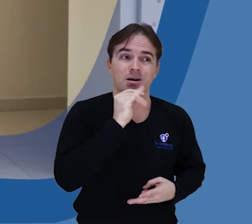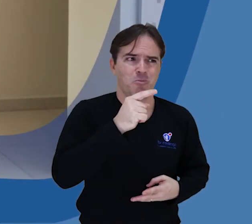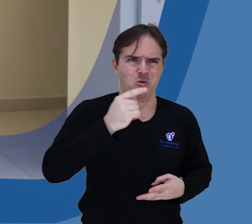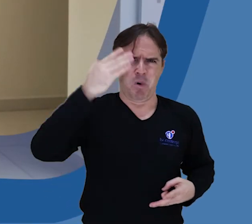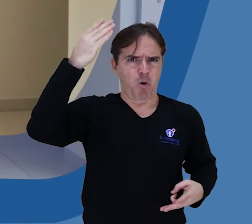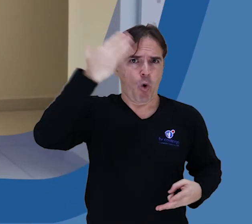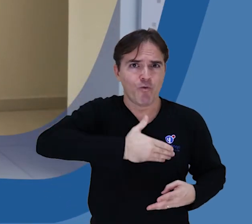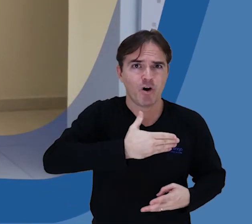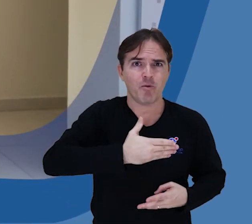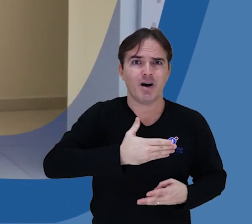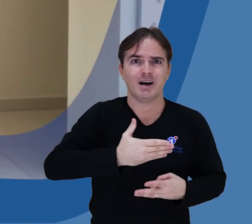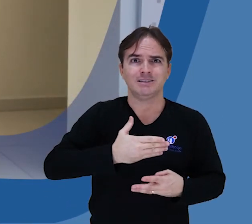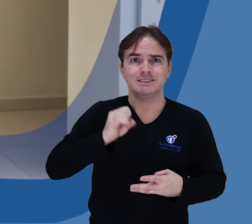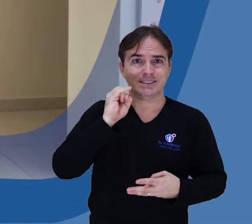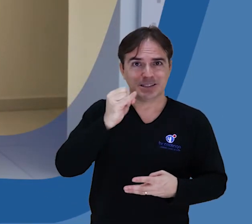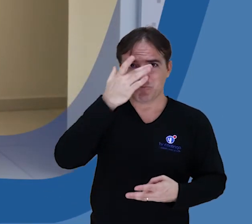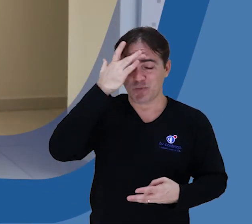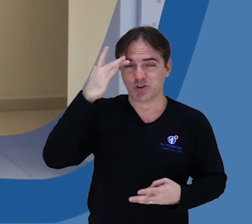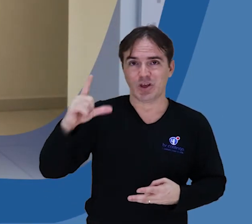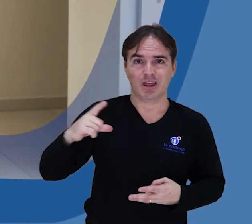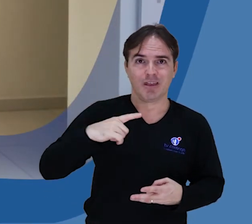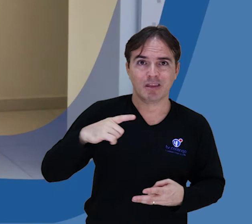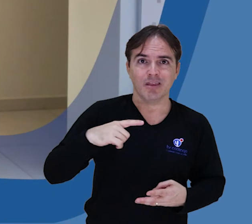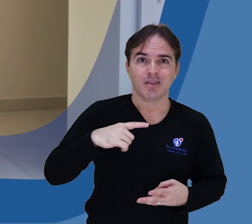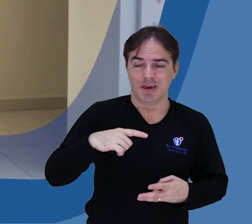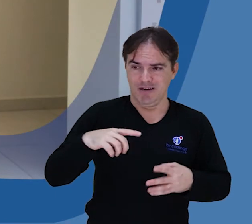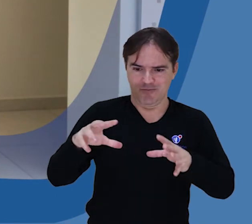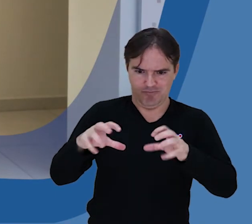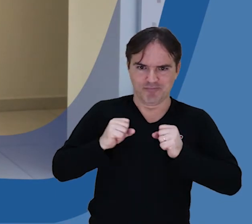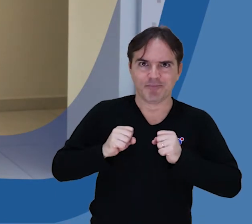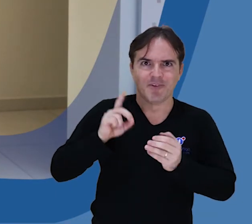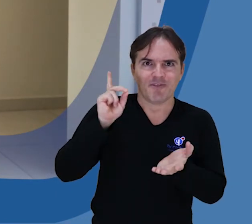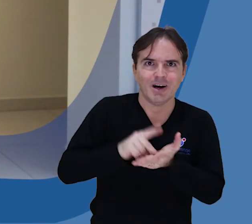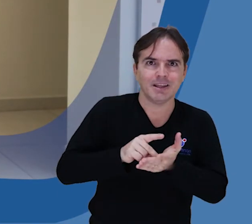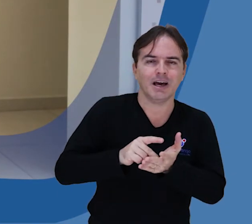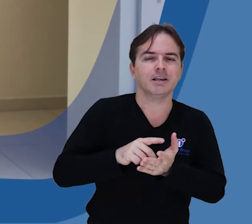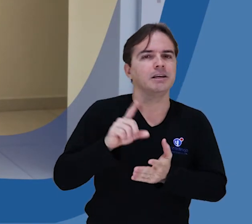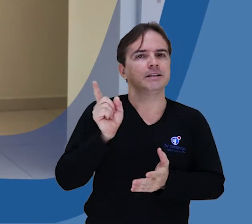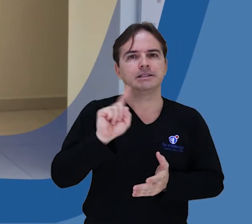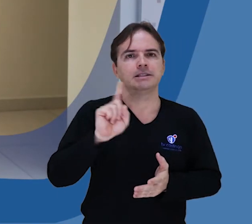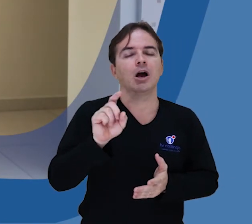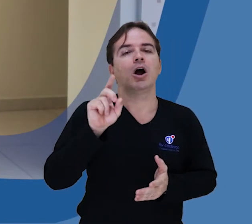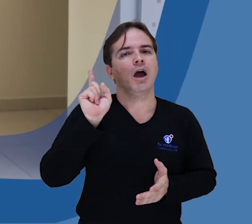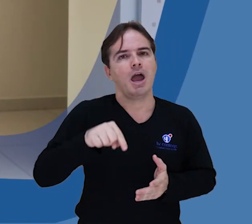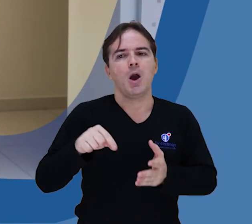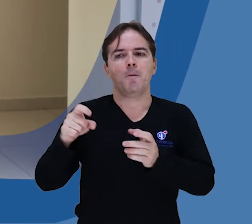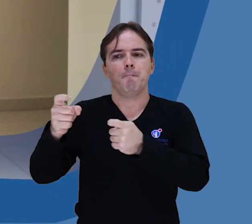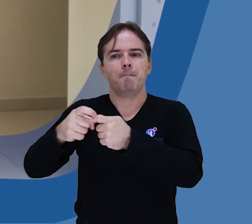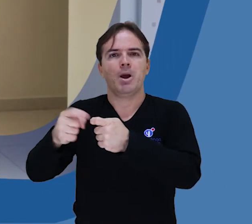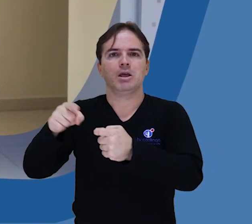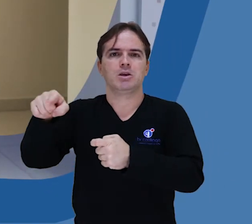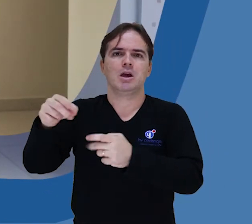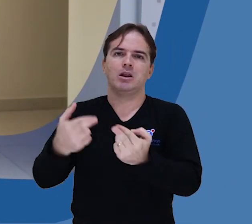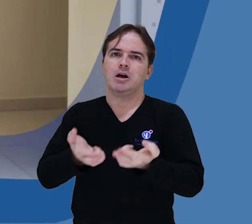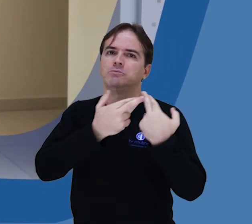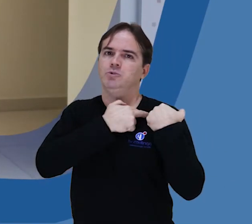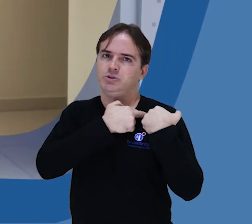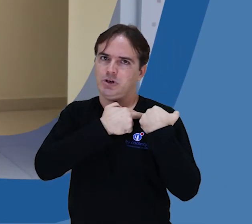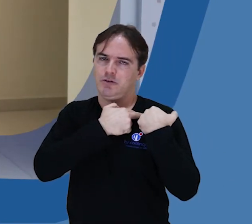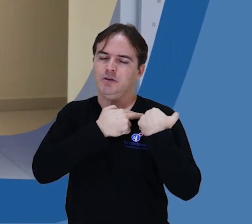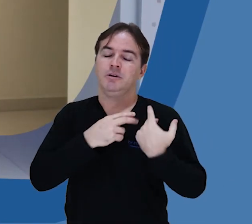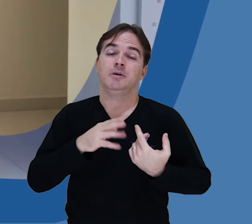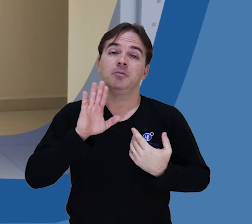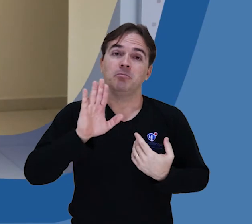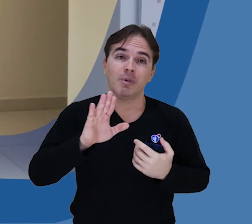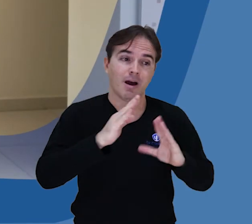confirmatórios, ok? Quem deve confirmar o diagnóstico é o médico. Então, a farmácia